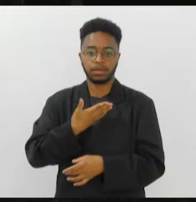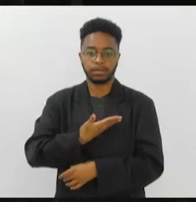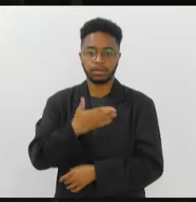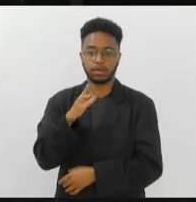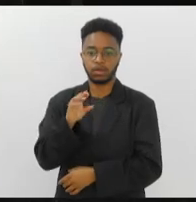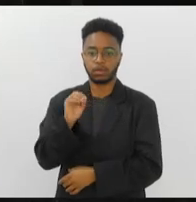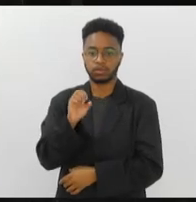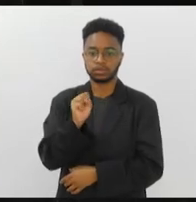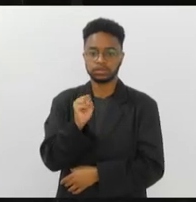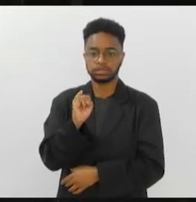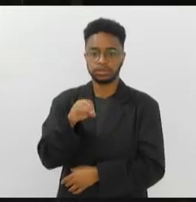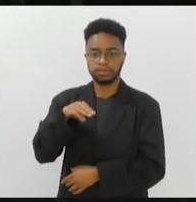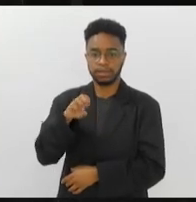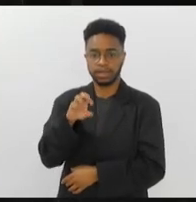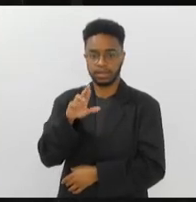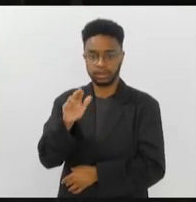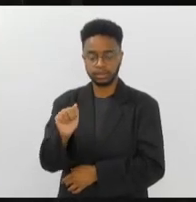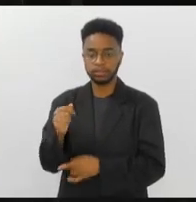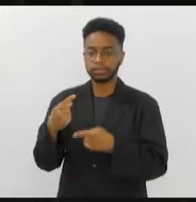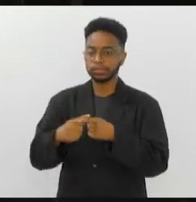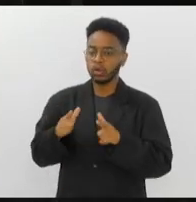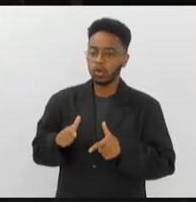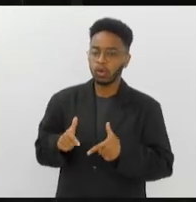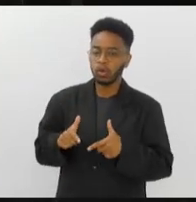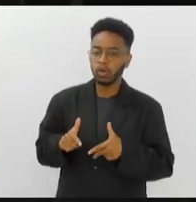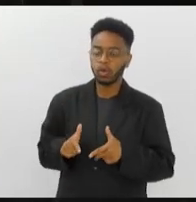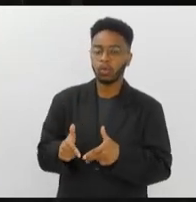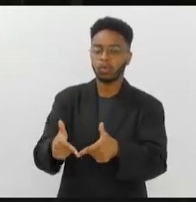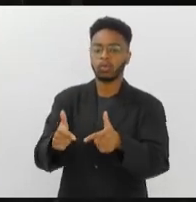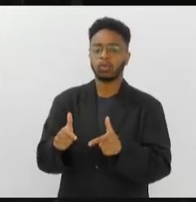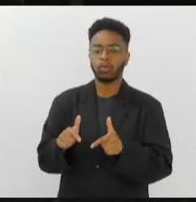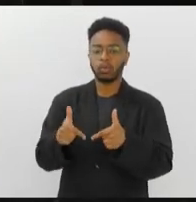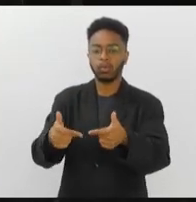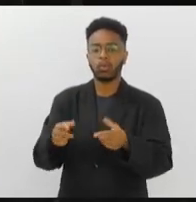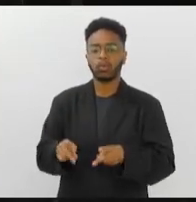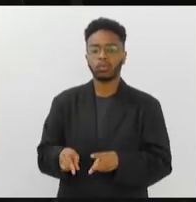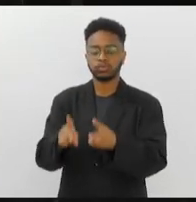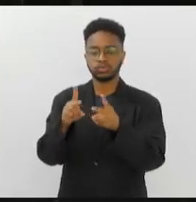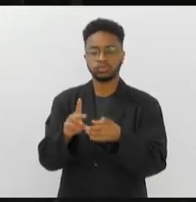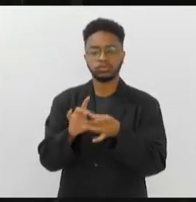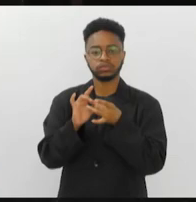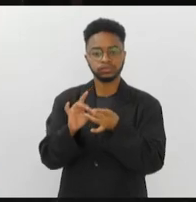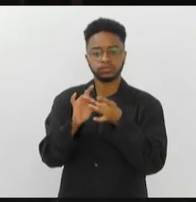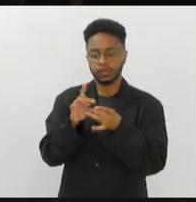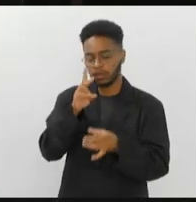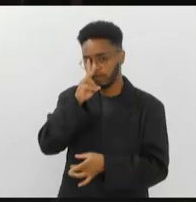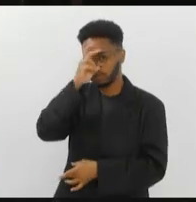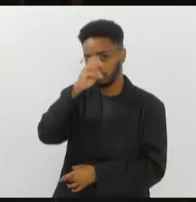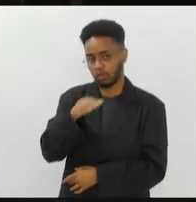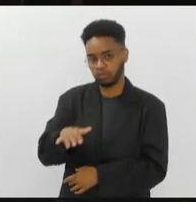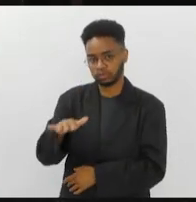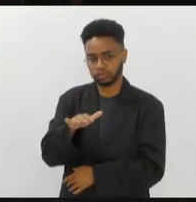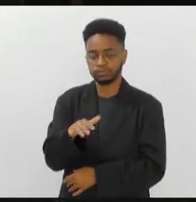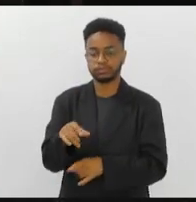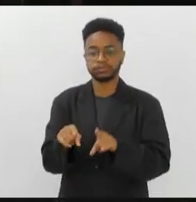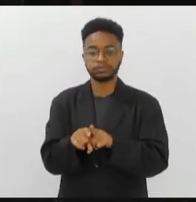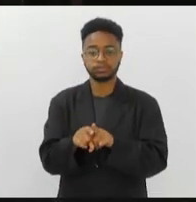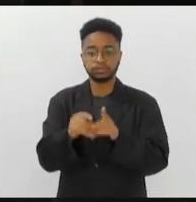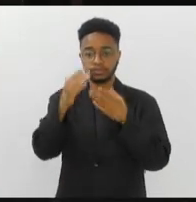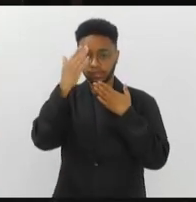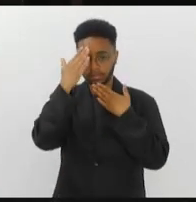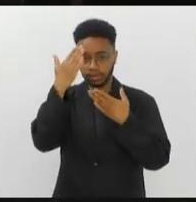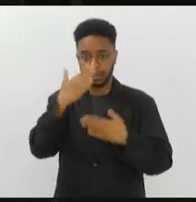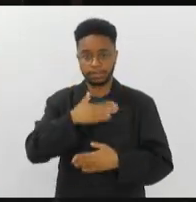Rosemary Calazans, que segue firme na construção de uma RAPSE da Baixada Litorânea forte. Eu agradeço também à